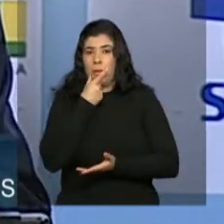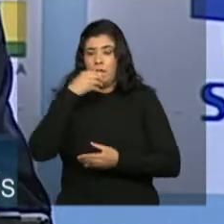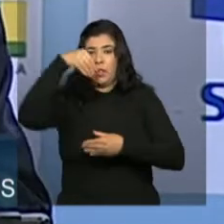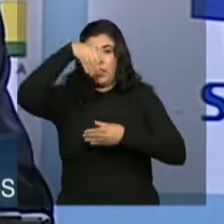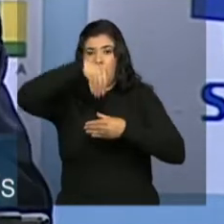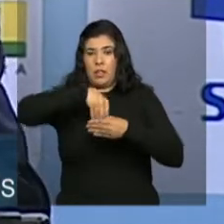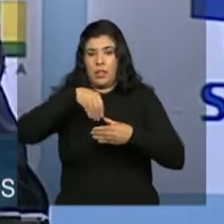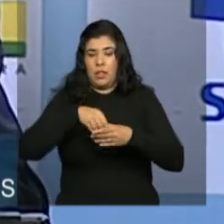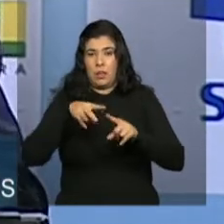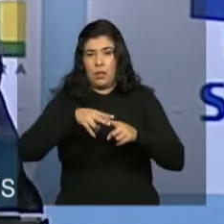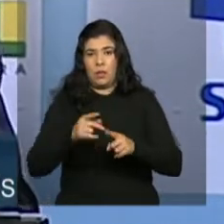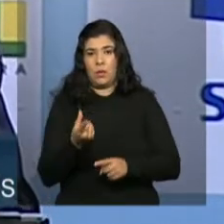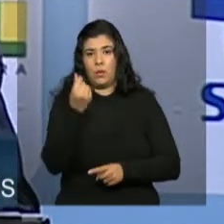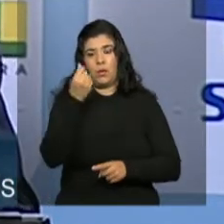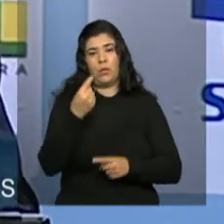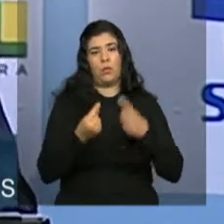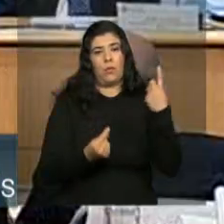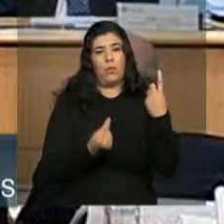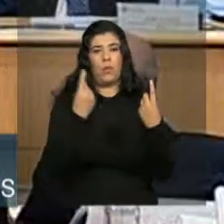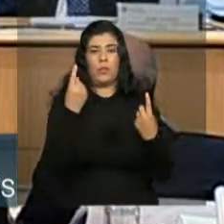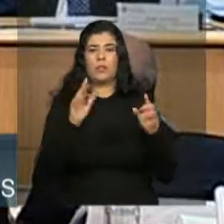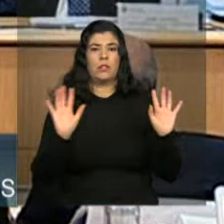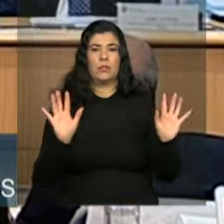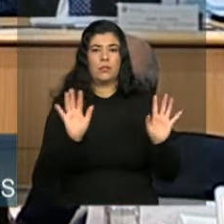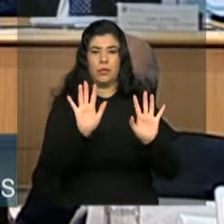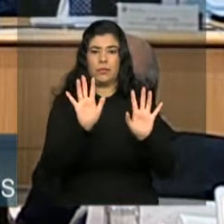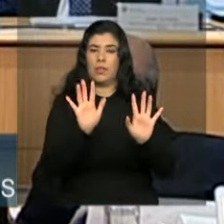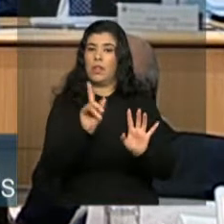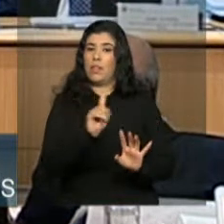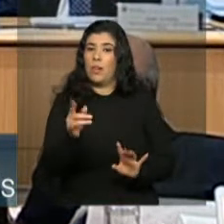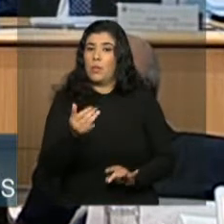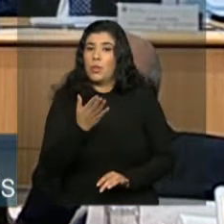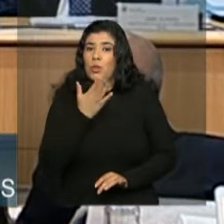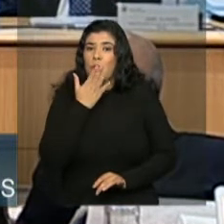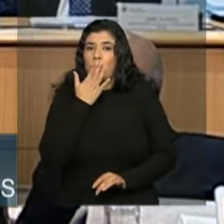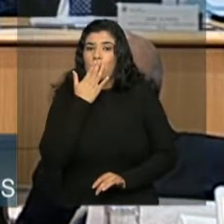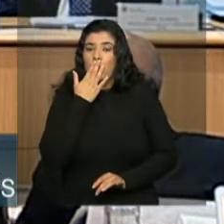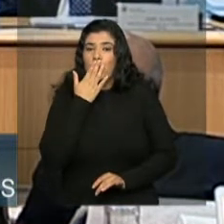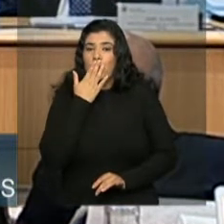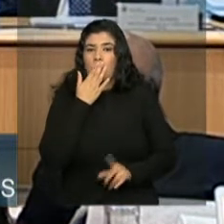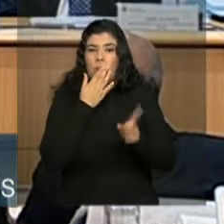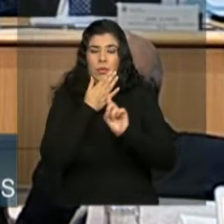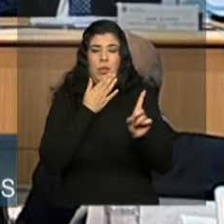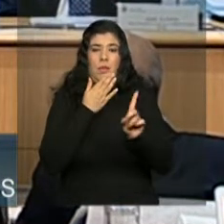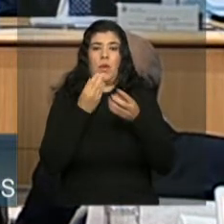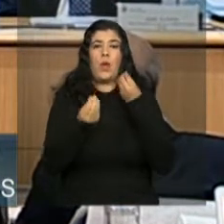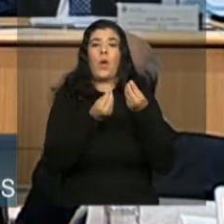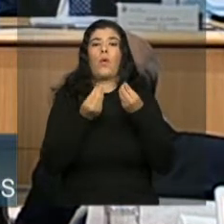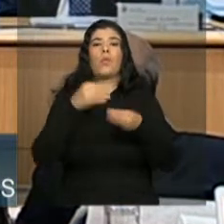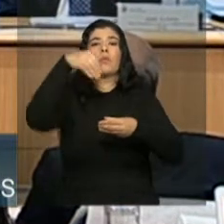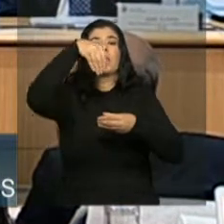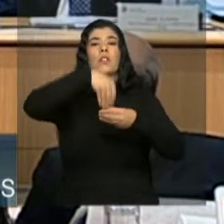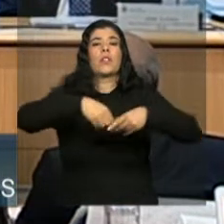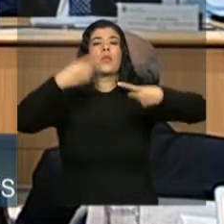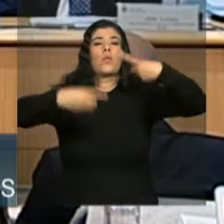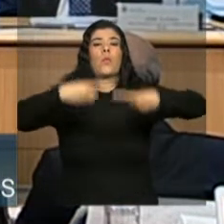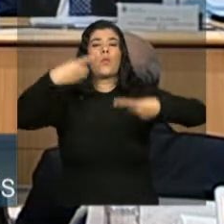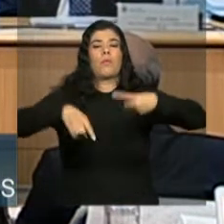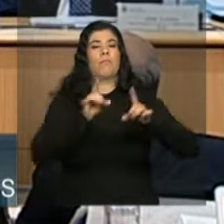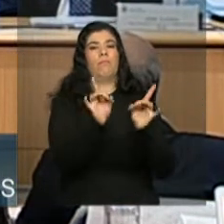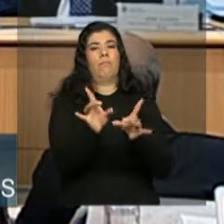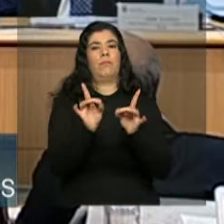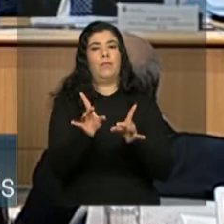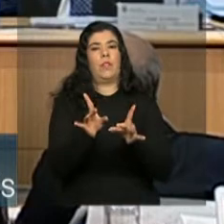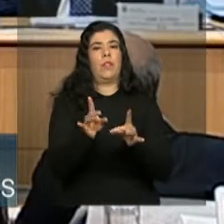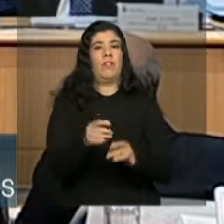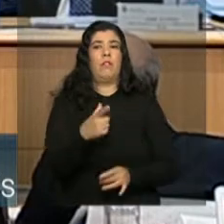daquele reajuste e ONU não é por tipo de medicamento que é porque ele como ele se comporta no mercado então você pode